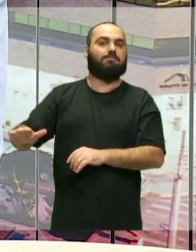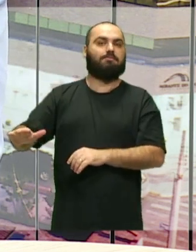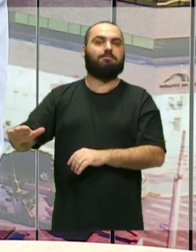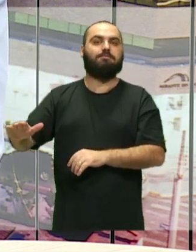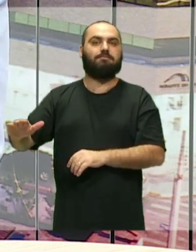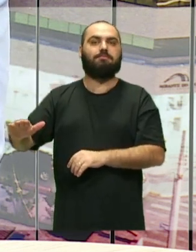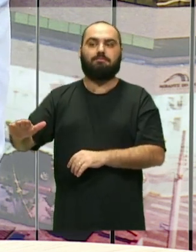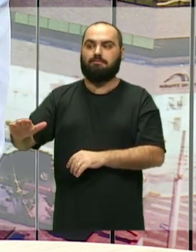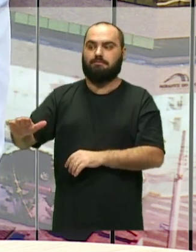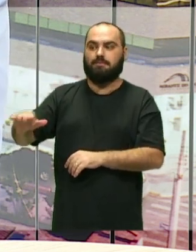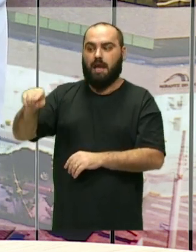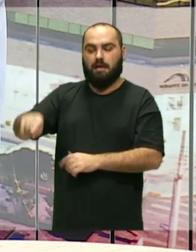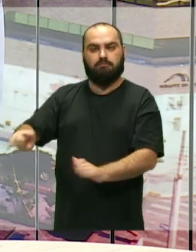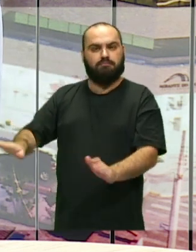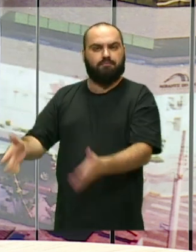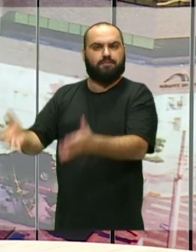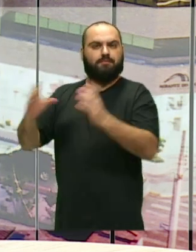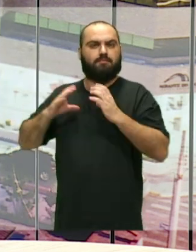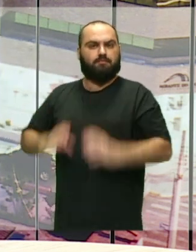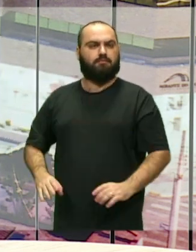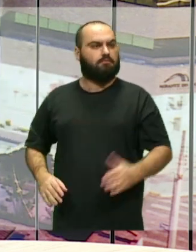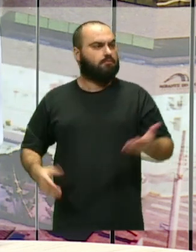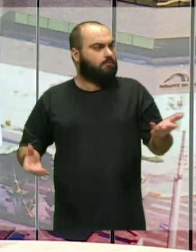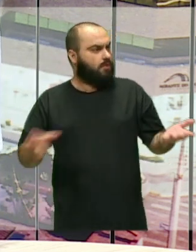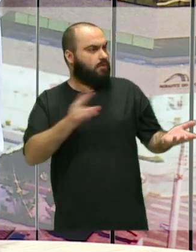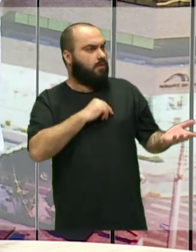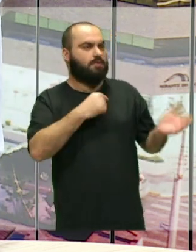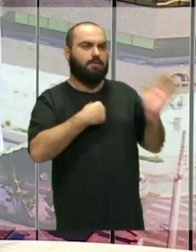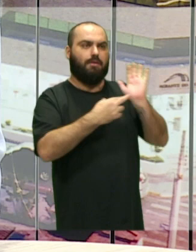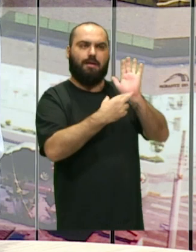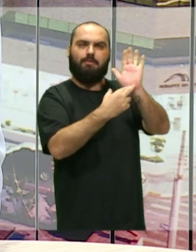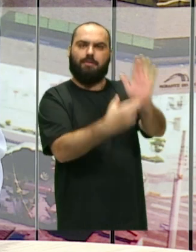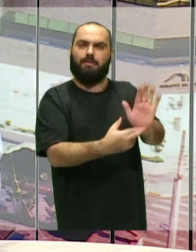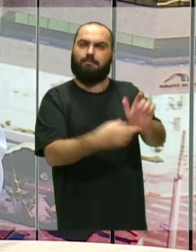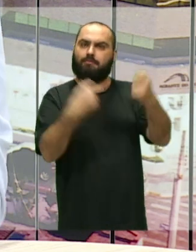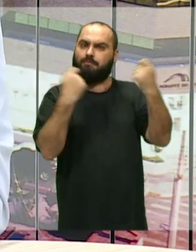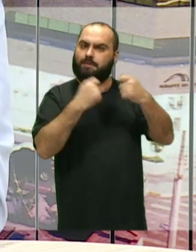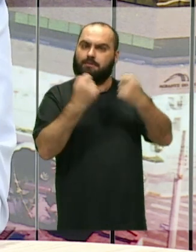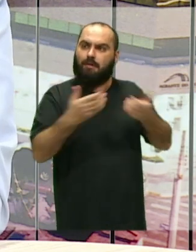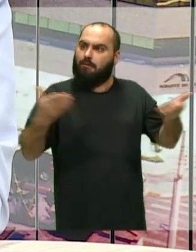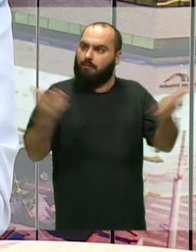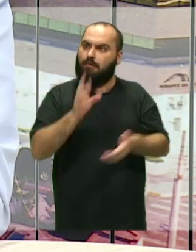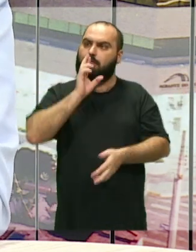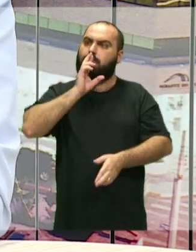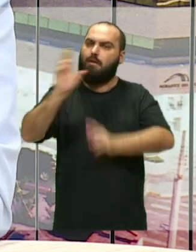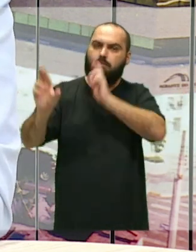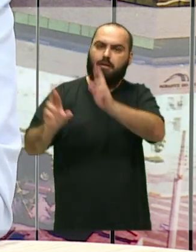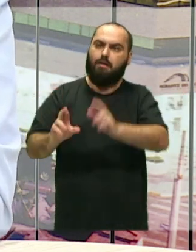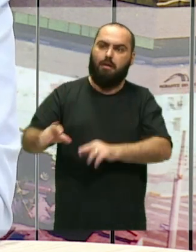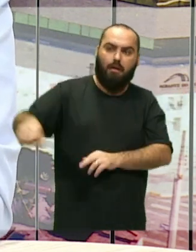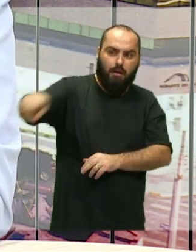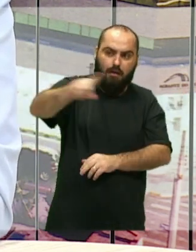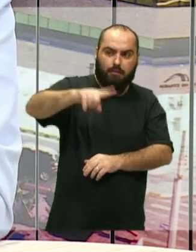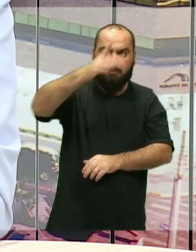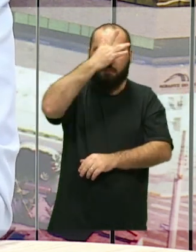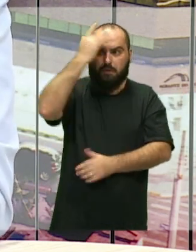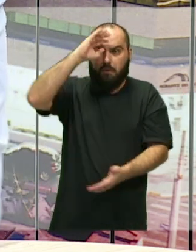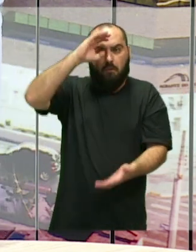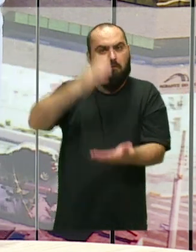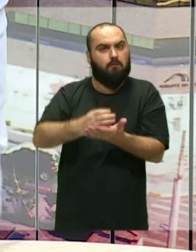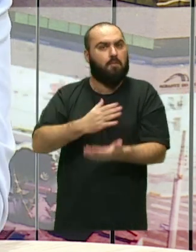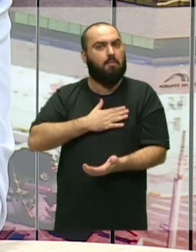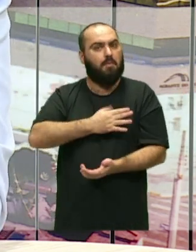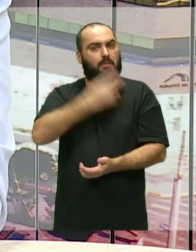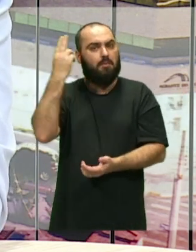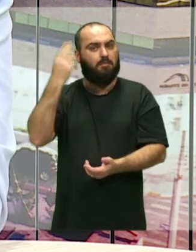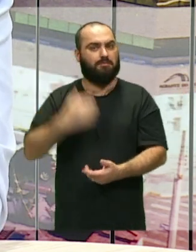neles esse sentimento cidadania Poxa eu represento alguém eu preciso dar uma resposta agora para que essas pessoas que confiarem em mim e